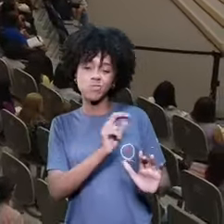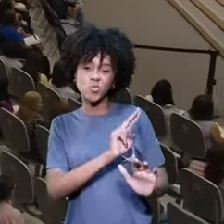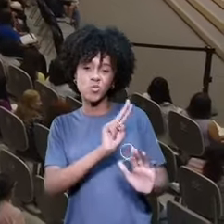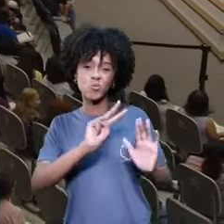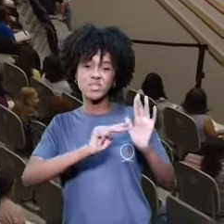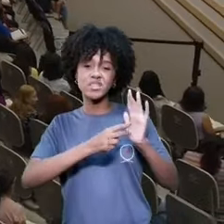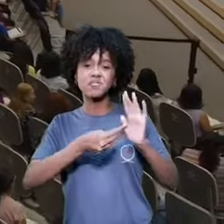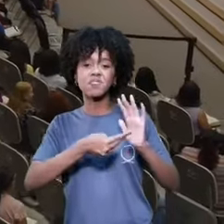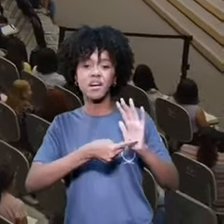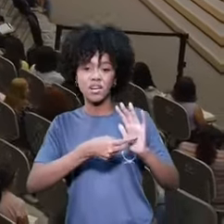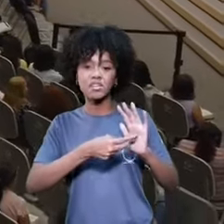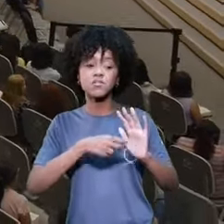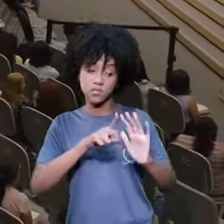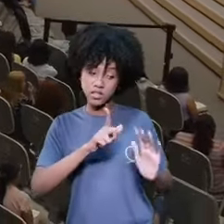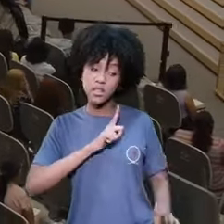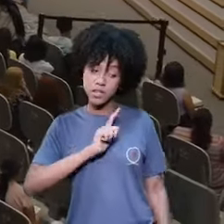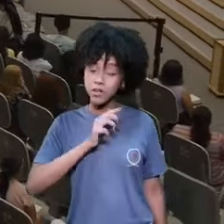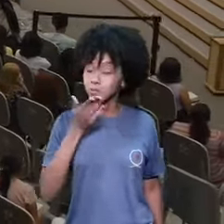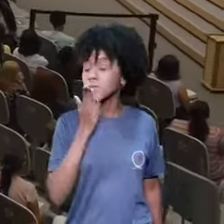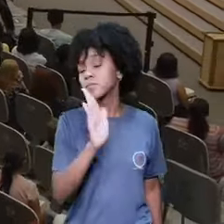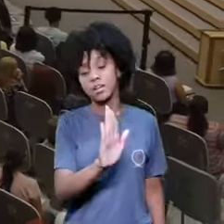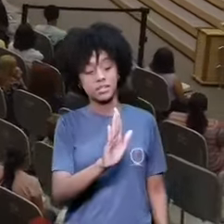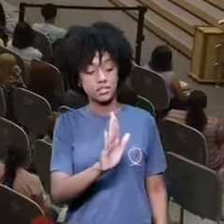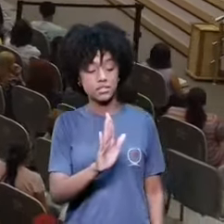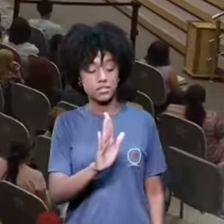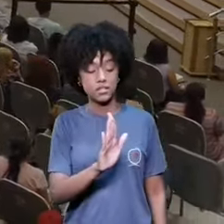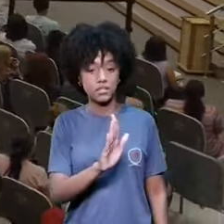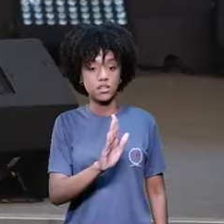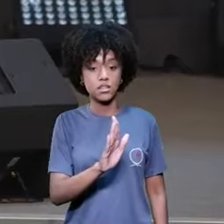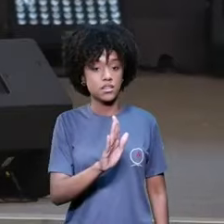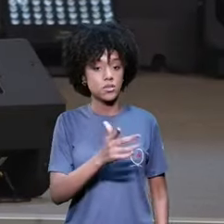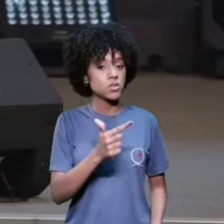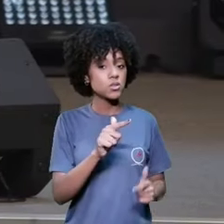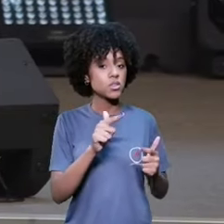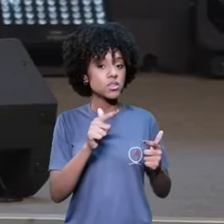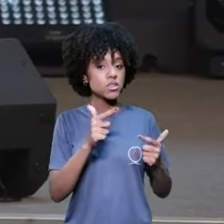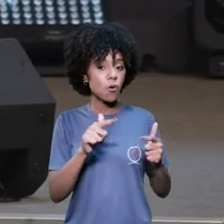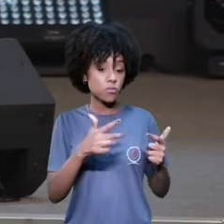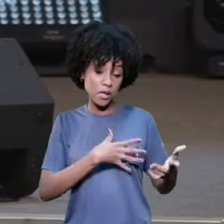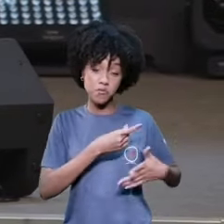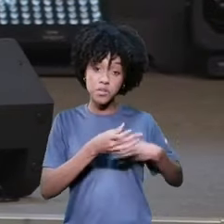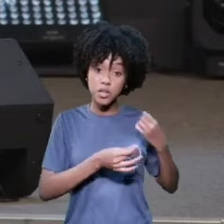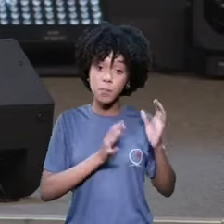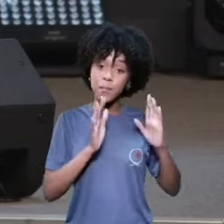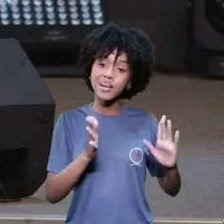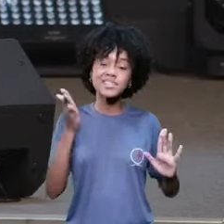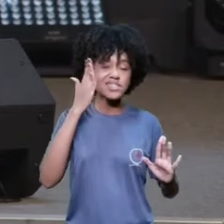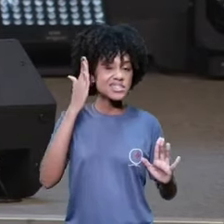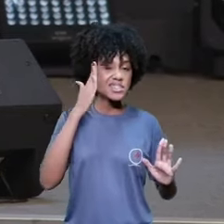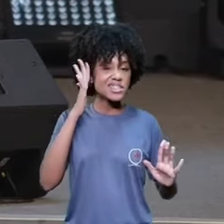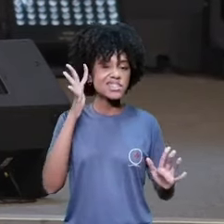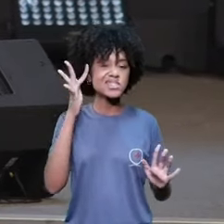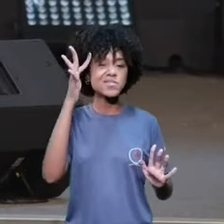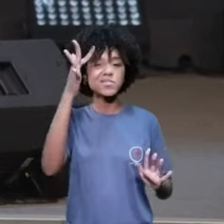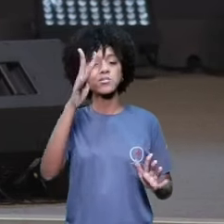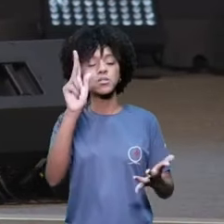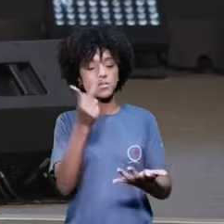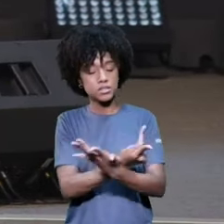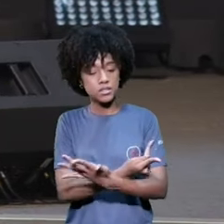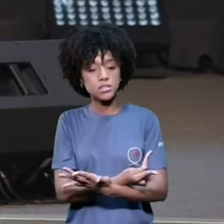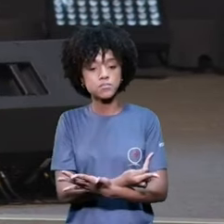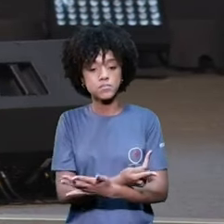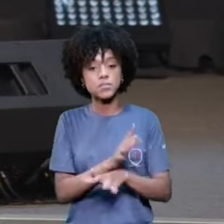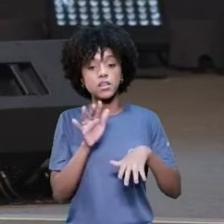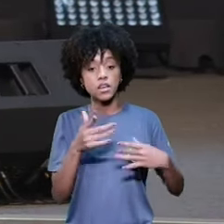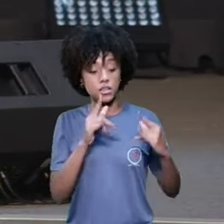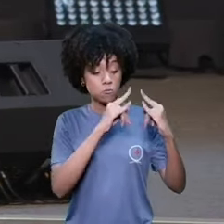Porque quando alguém falasse o nome dele, ele ia lembrar: eu não estou vendo, mas eu sei que eu tenho. Aí ele está lá na porta da tenda,